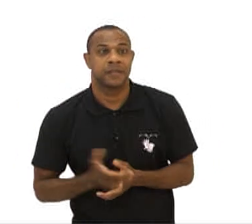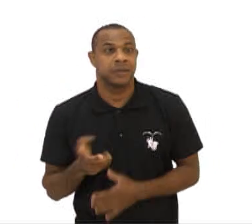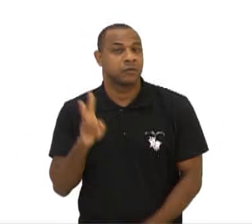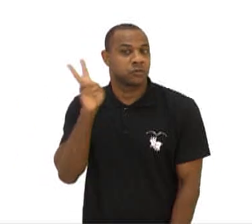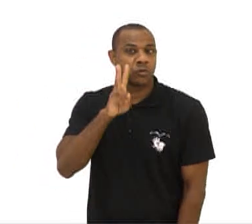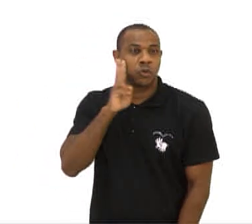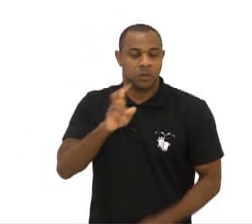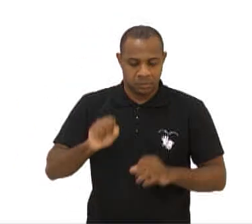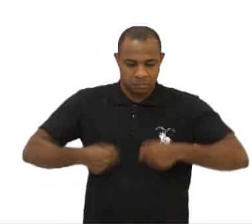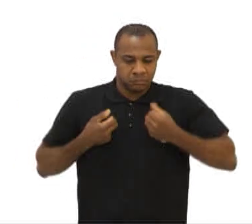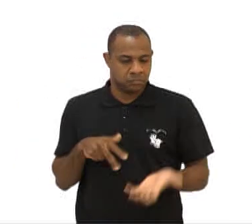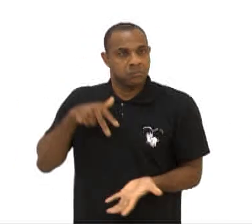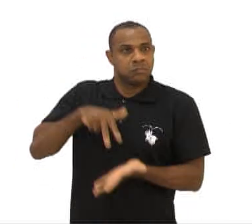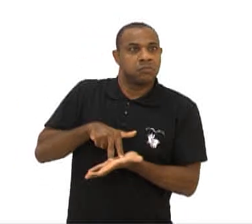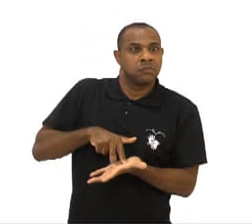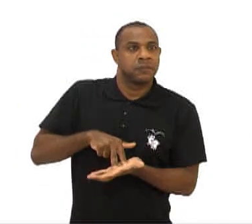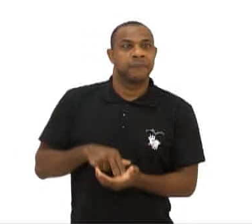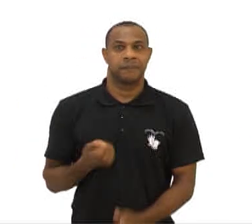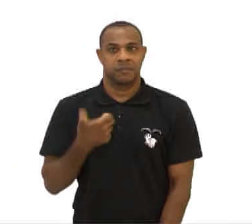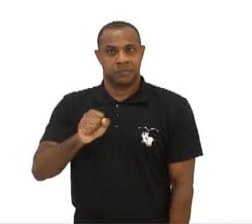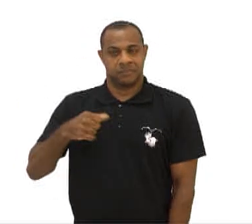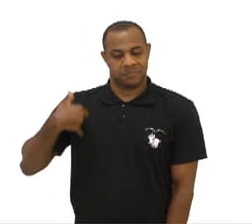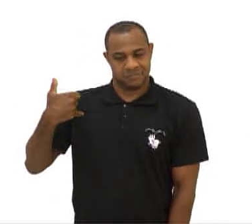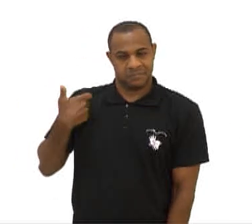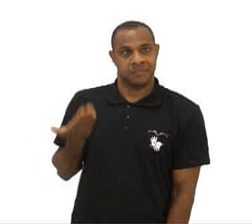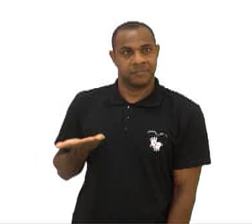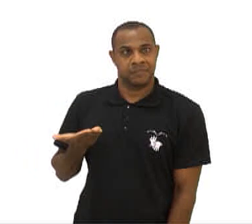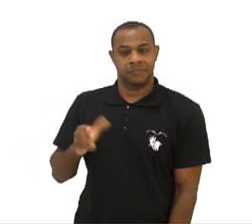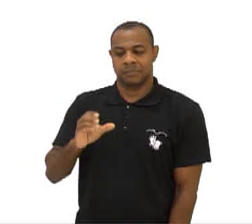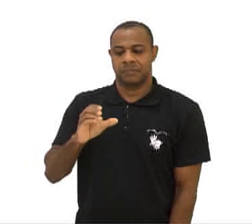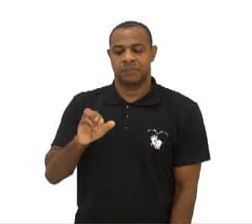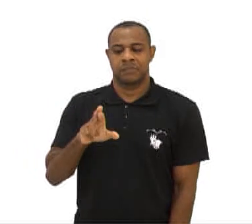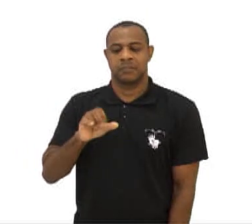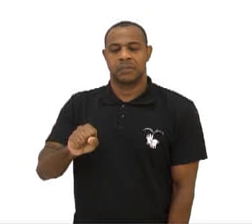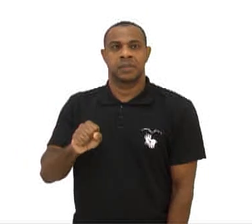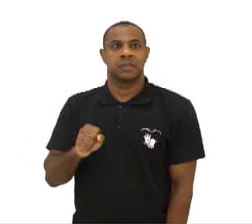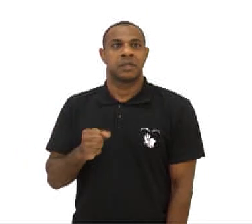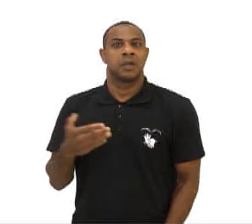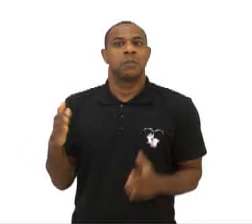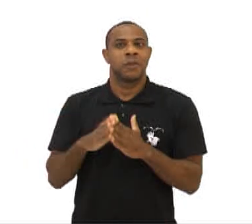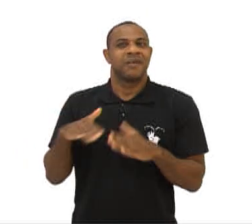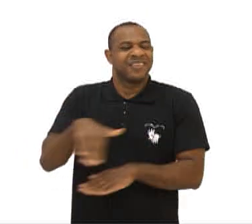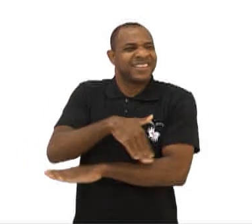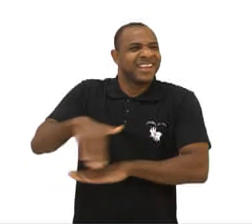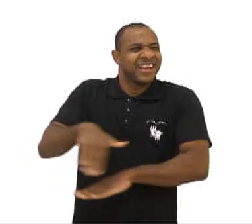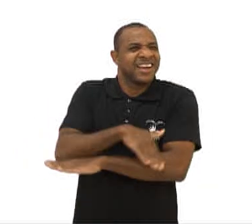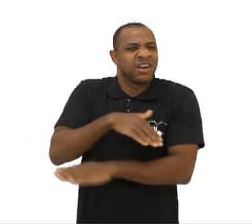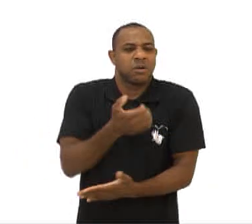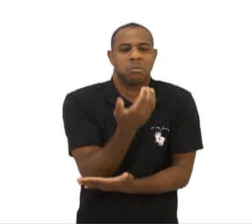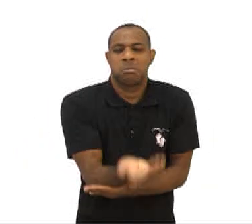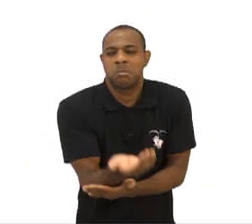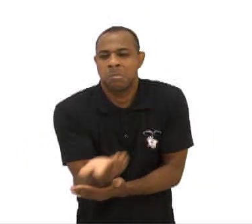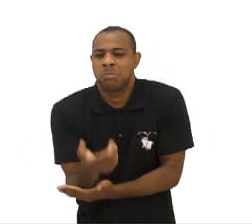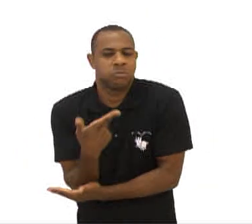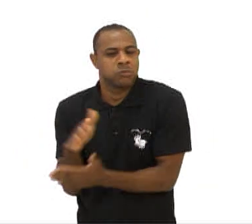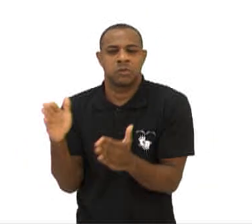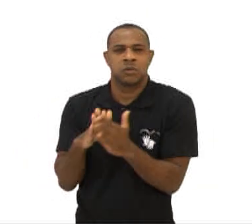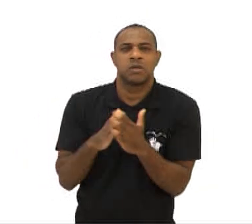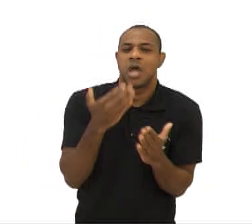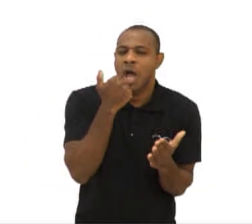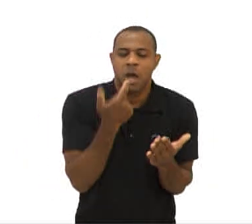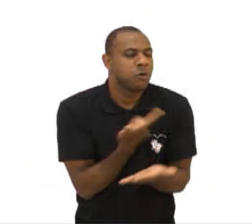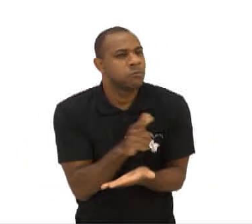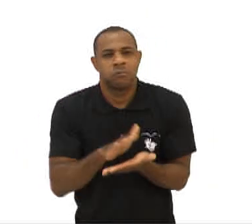de superação e vitória. Aos 18 anos, Cris Atoki morava nas ruas, sem ter onde morar, comer ou